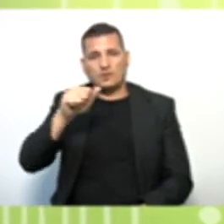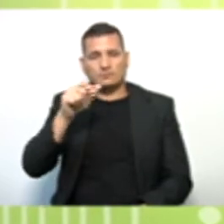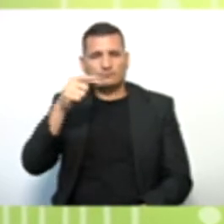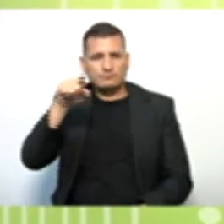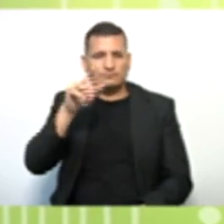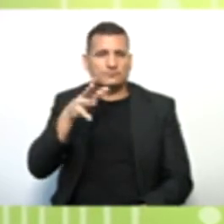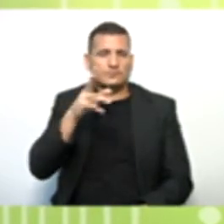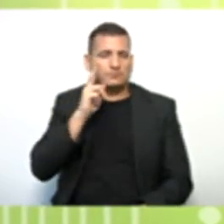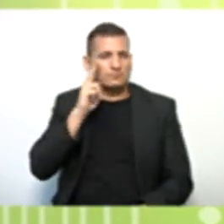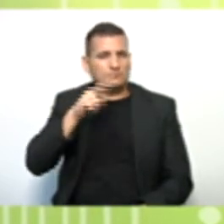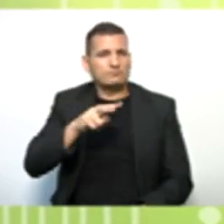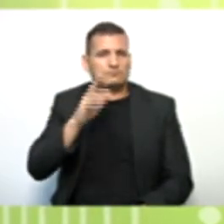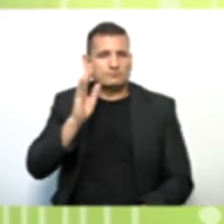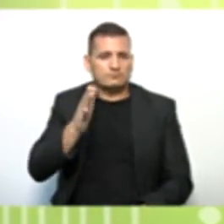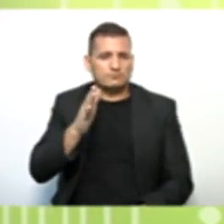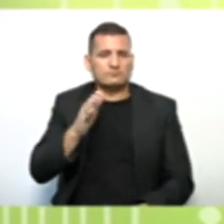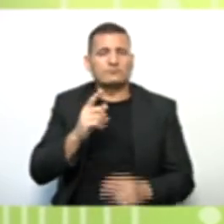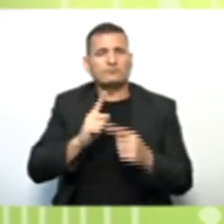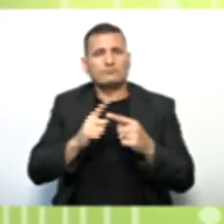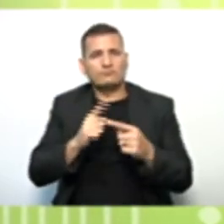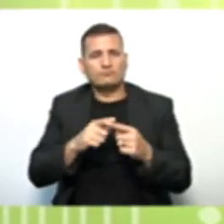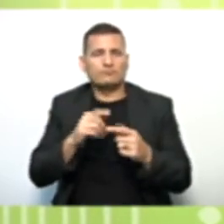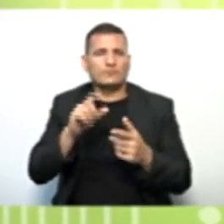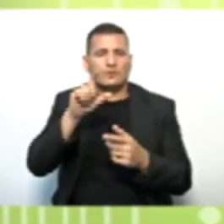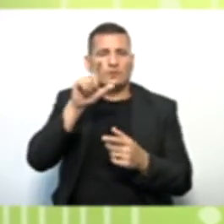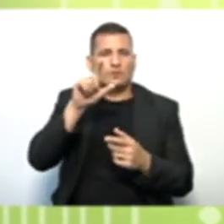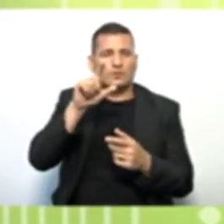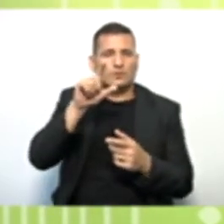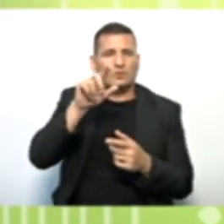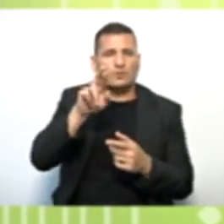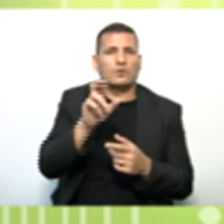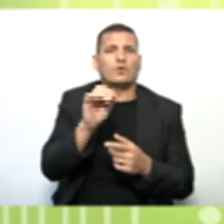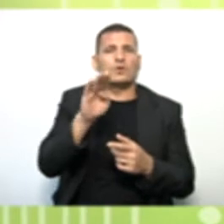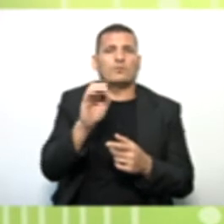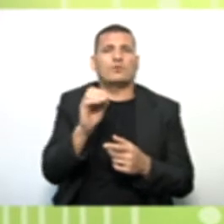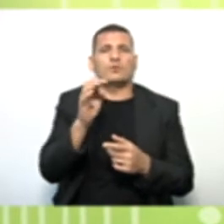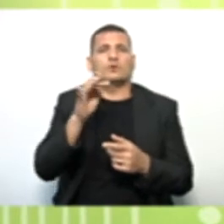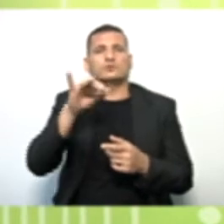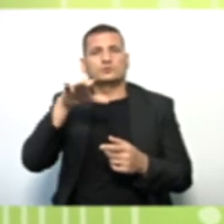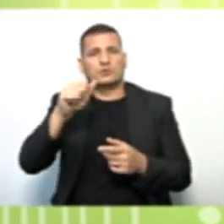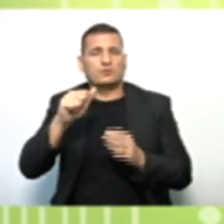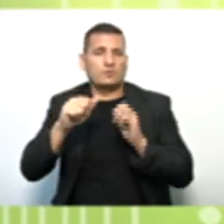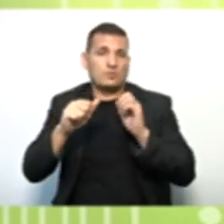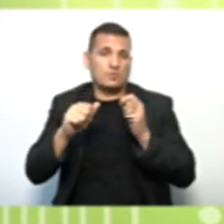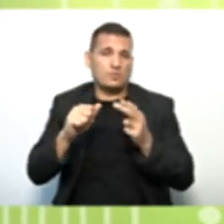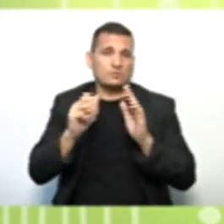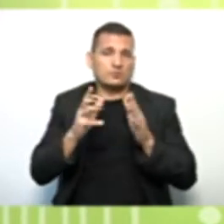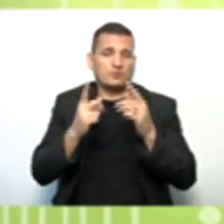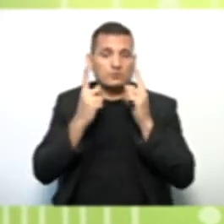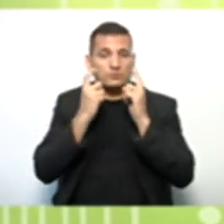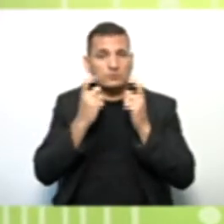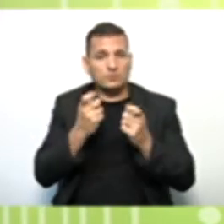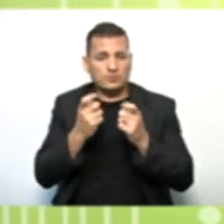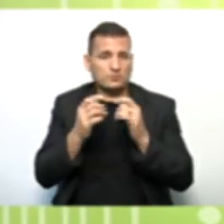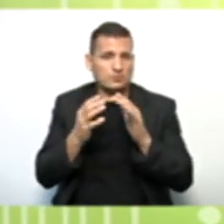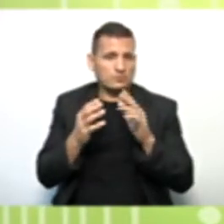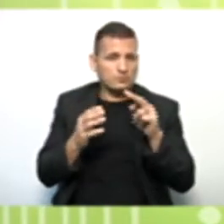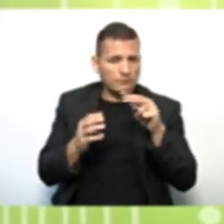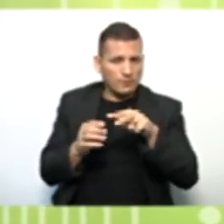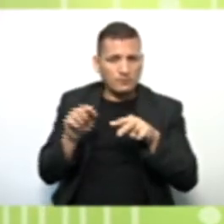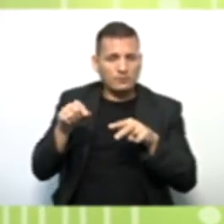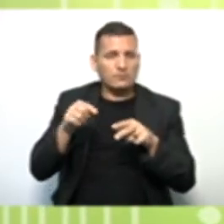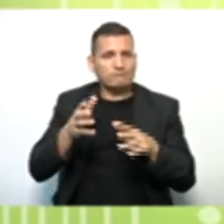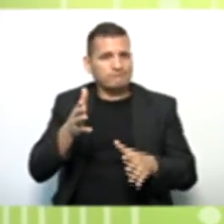viram onde vocês estão, já viram um pouquinho de robótica, já estudaram um pouquinho, ou já tiveram um pouco de curiosidade, toda vez que a gente vê aqueles robozinhos